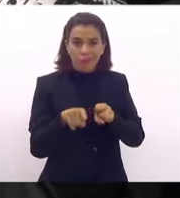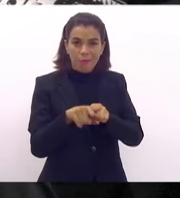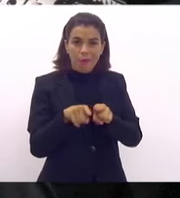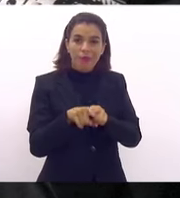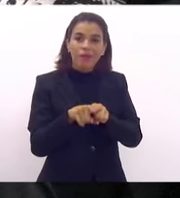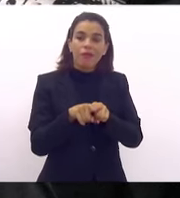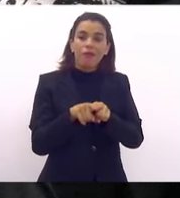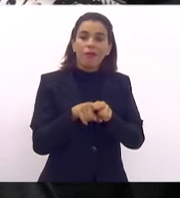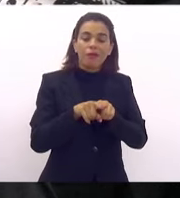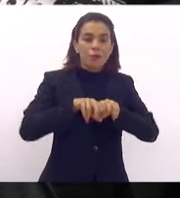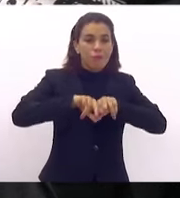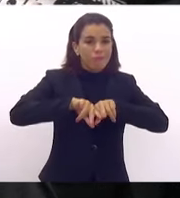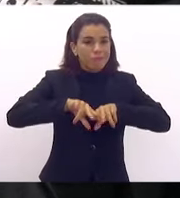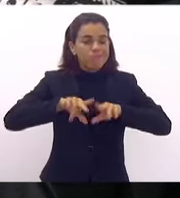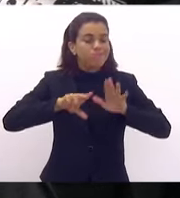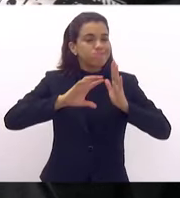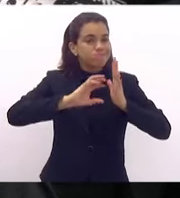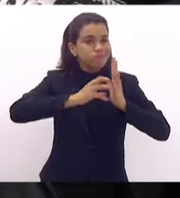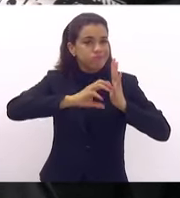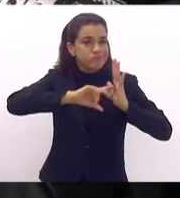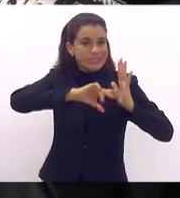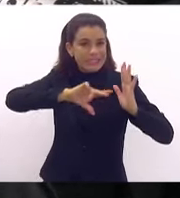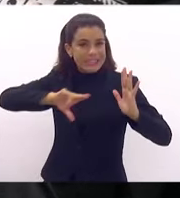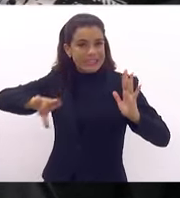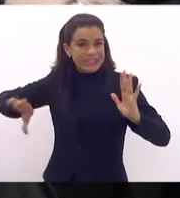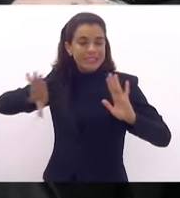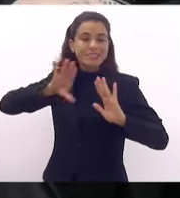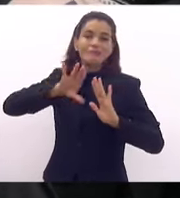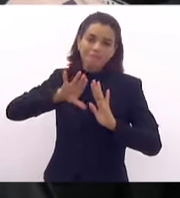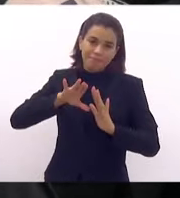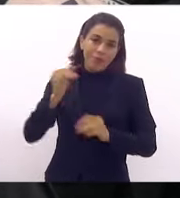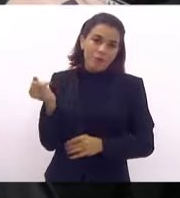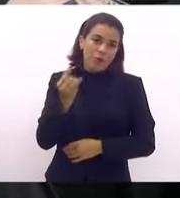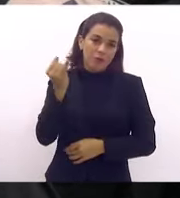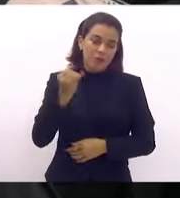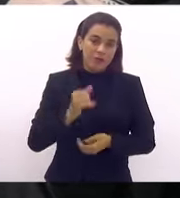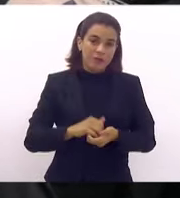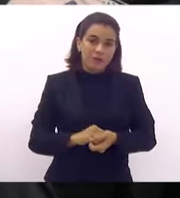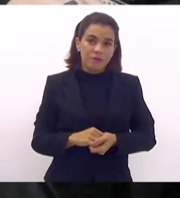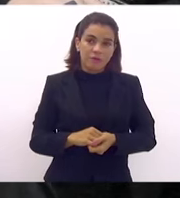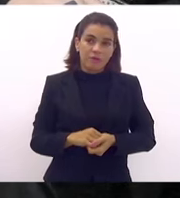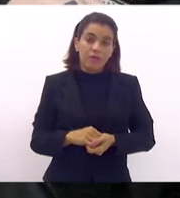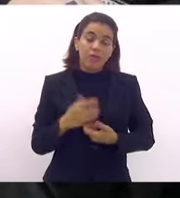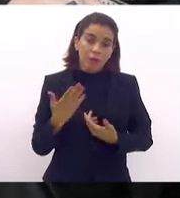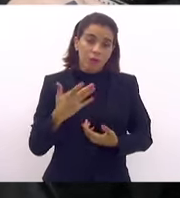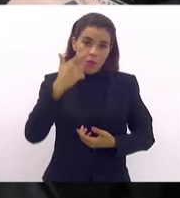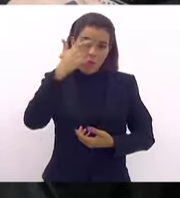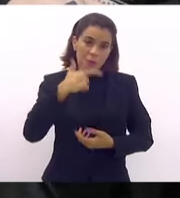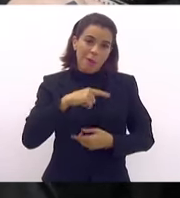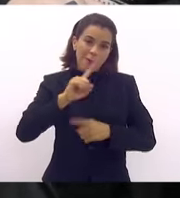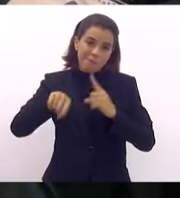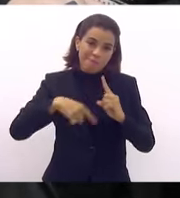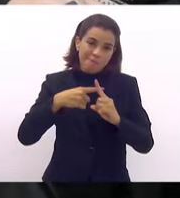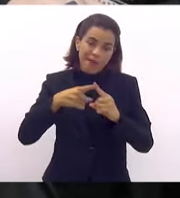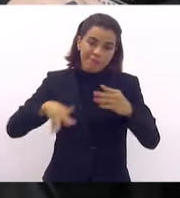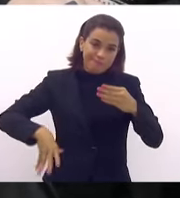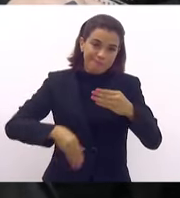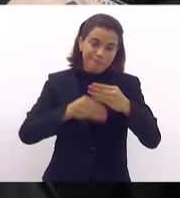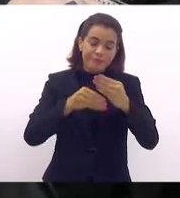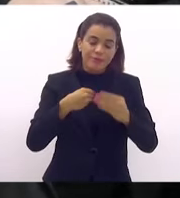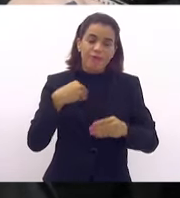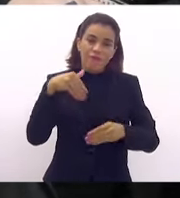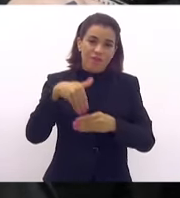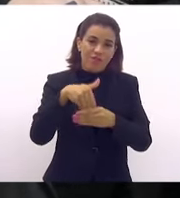de diferentes matizes ideológicas. Então, eu queria, na verdade, me somar ao apelo para que a gente vote esse